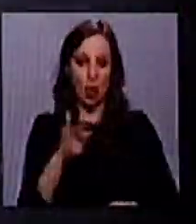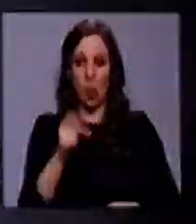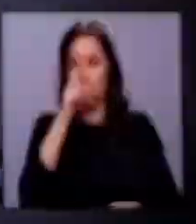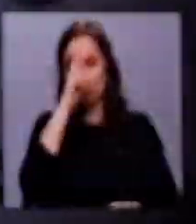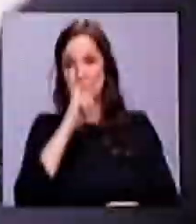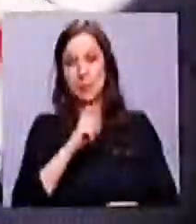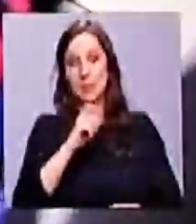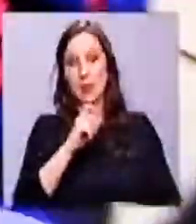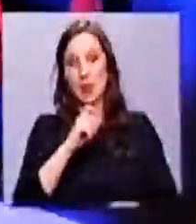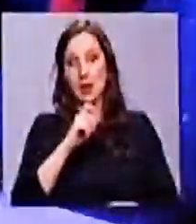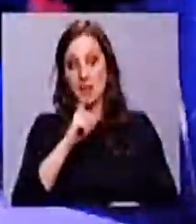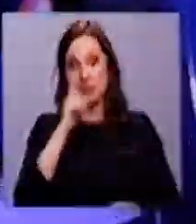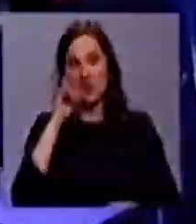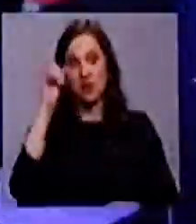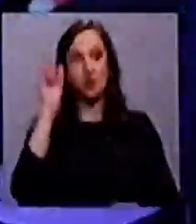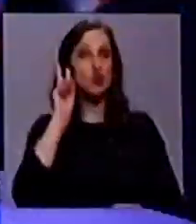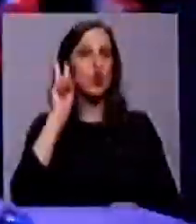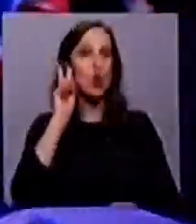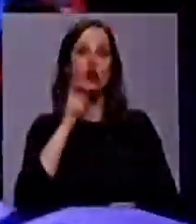de...